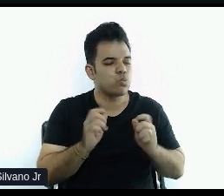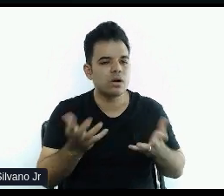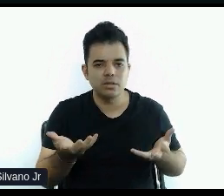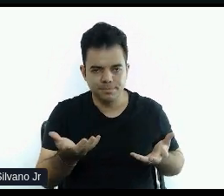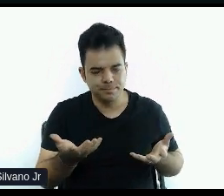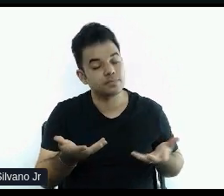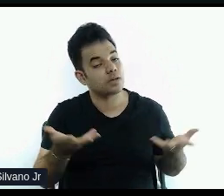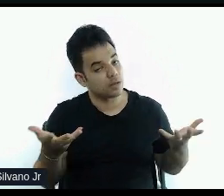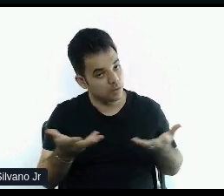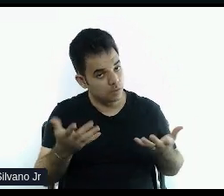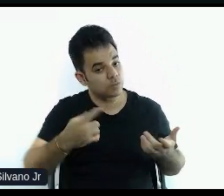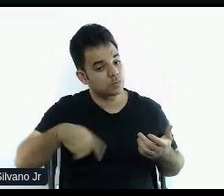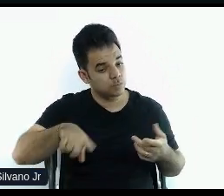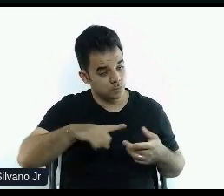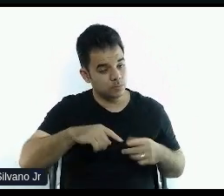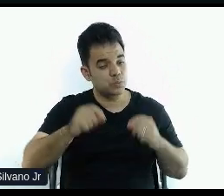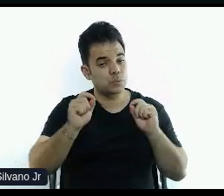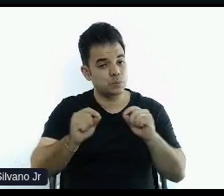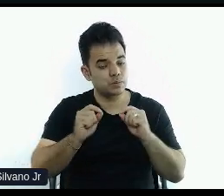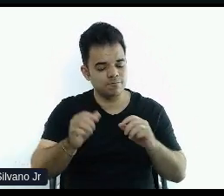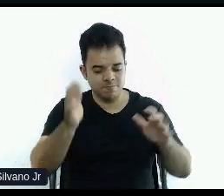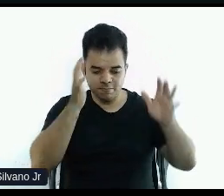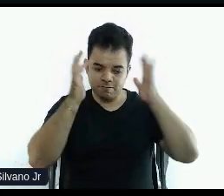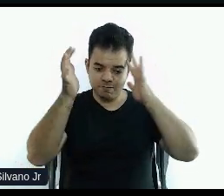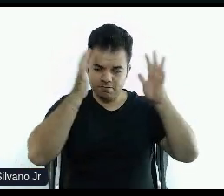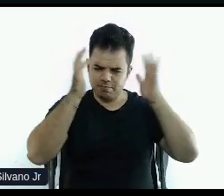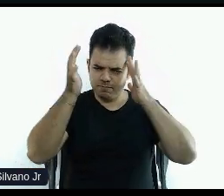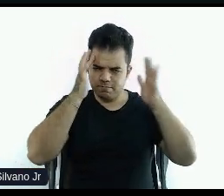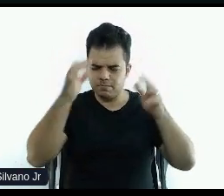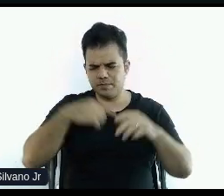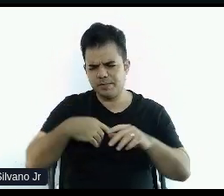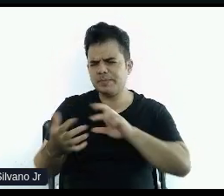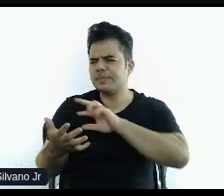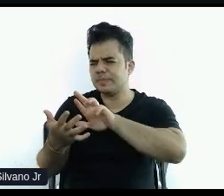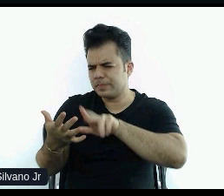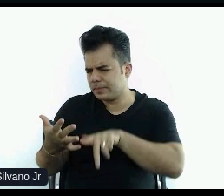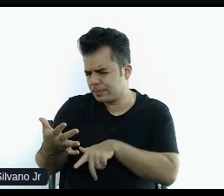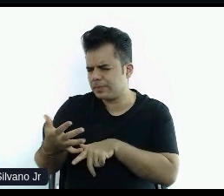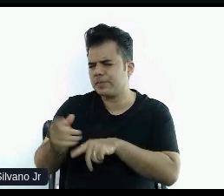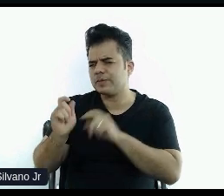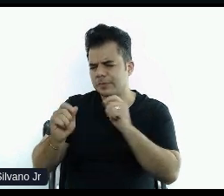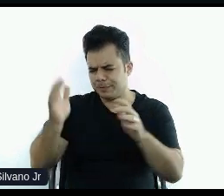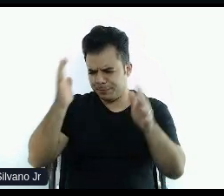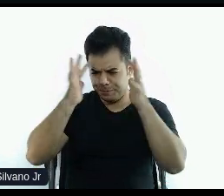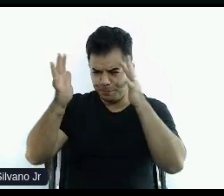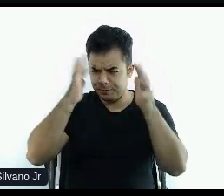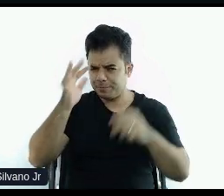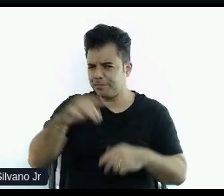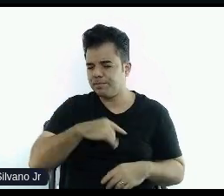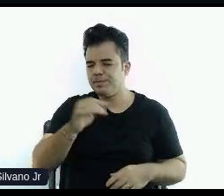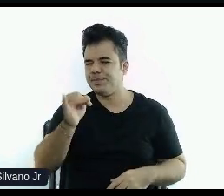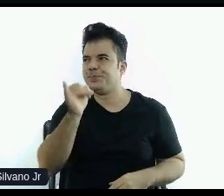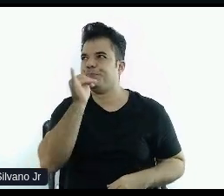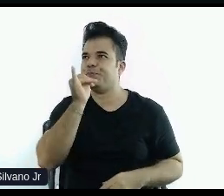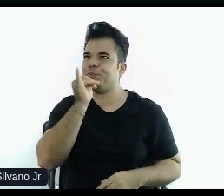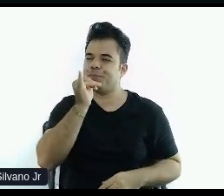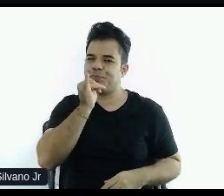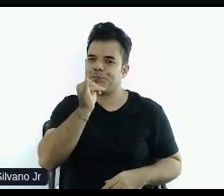a gente considera, né, vários aspectos. Como, por exemplo, eu já falei